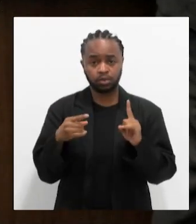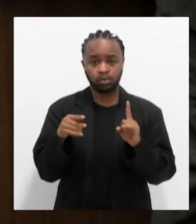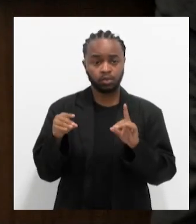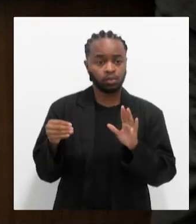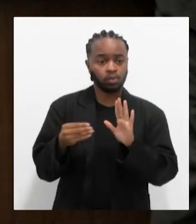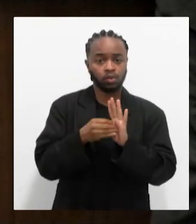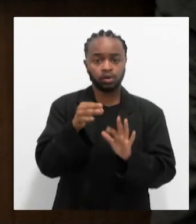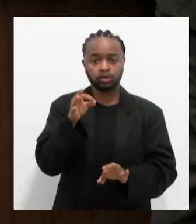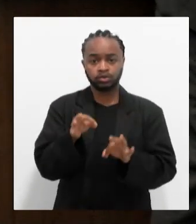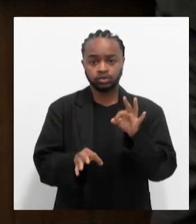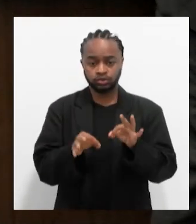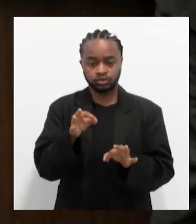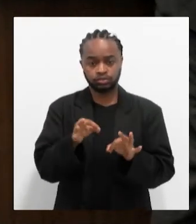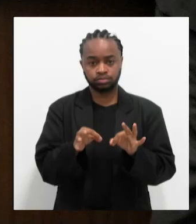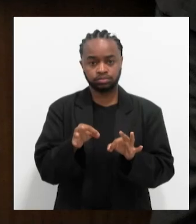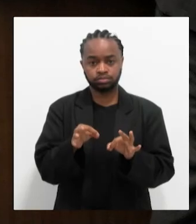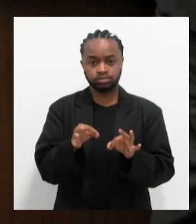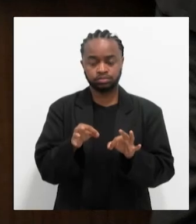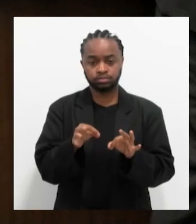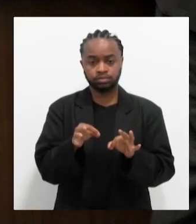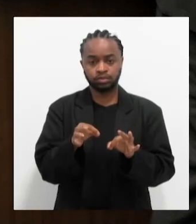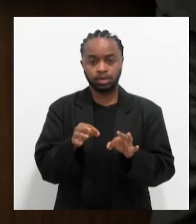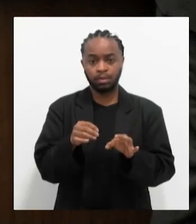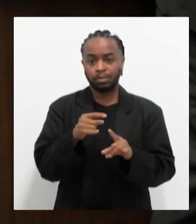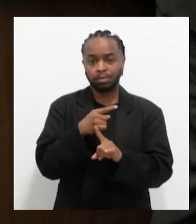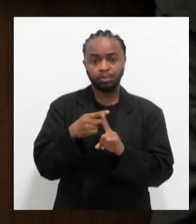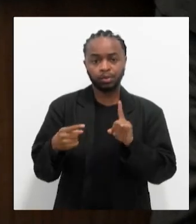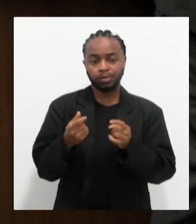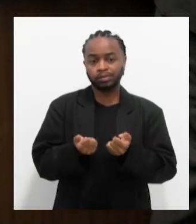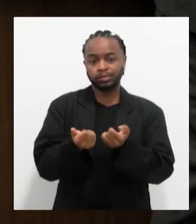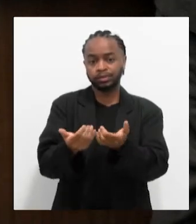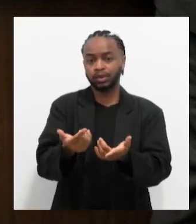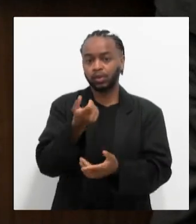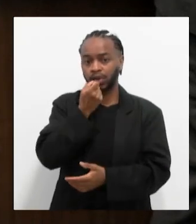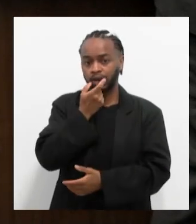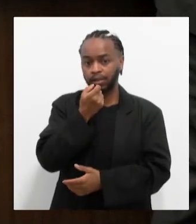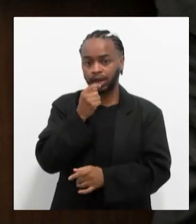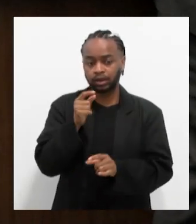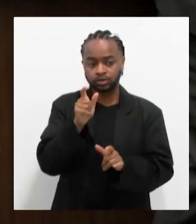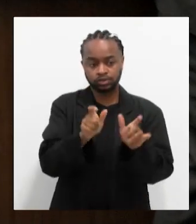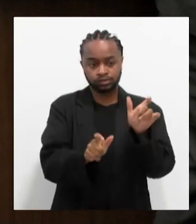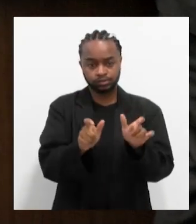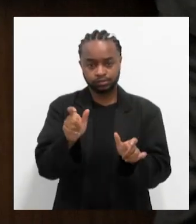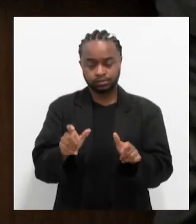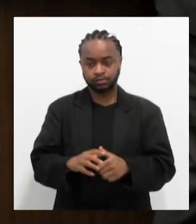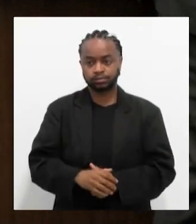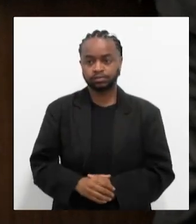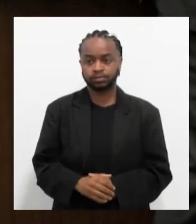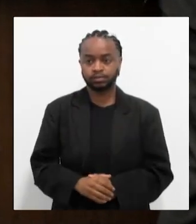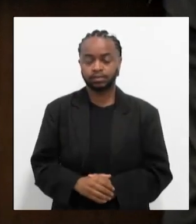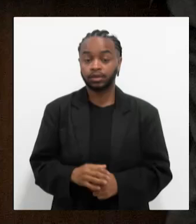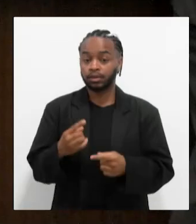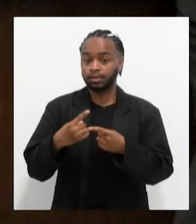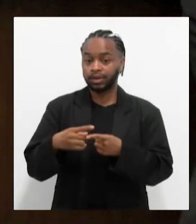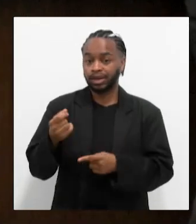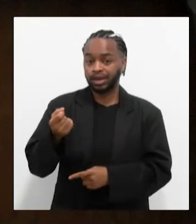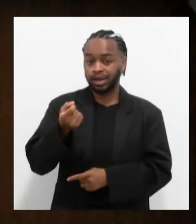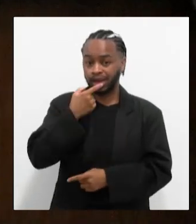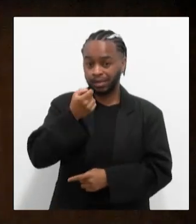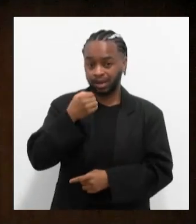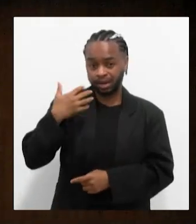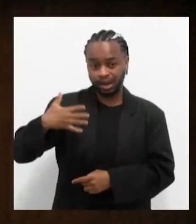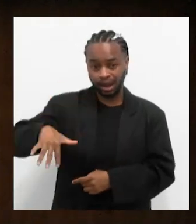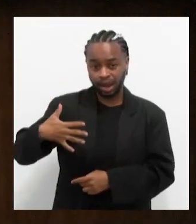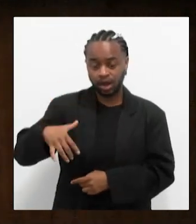judicialização, ou seja, o acesso ao medicamento por parte dessas pessoas. São medicamentos caríssimos. Eu vou falar aqui